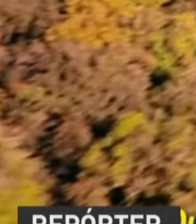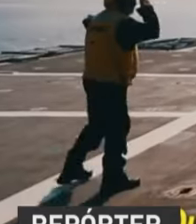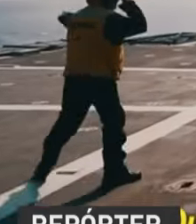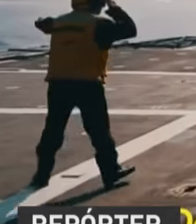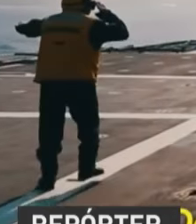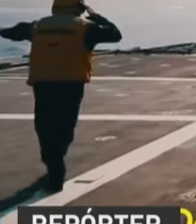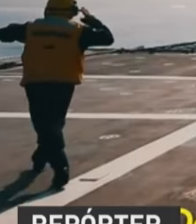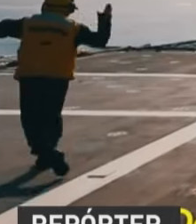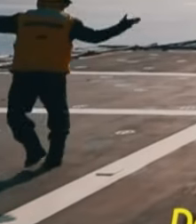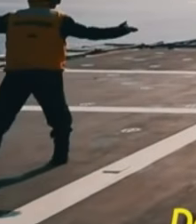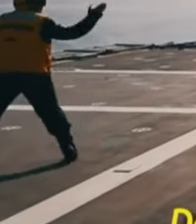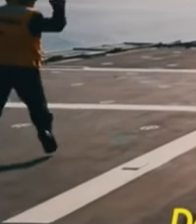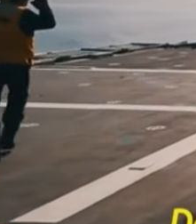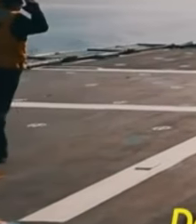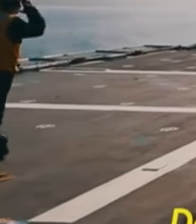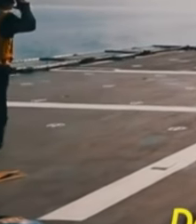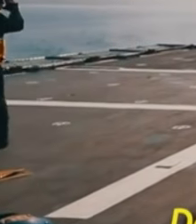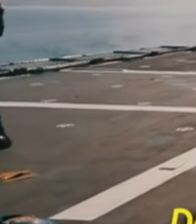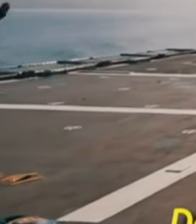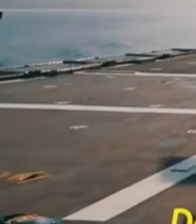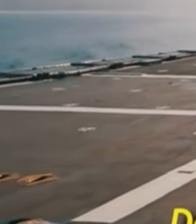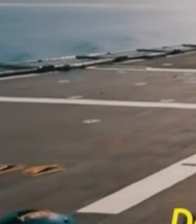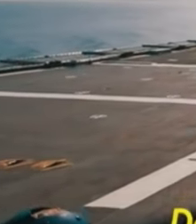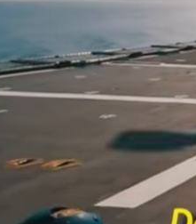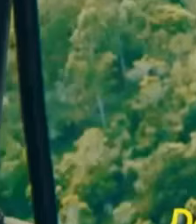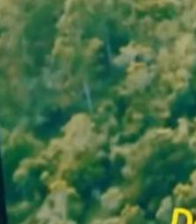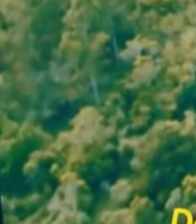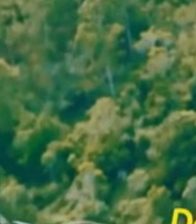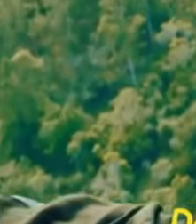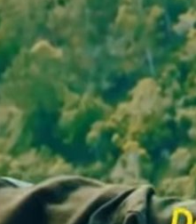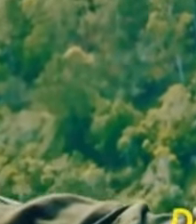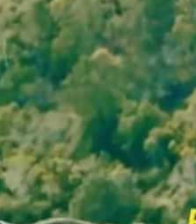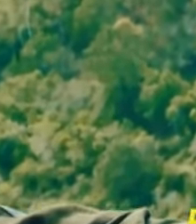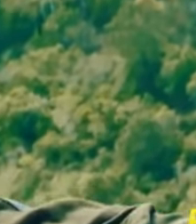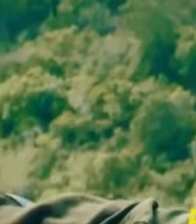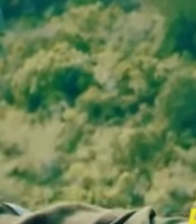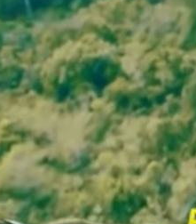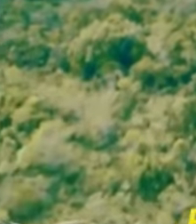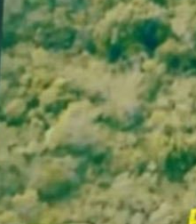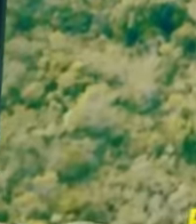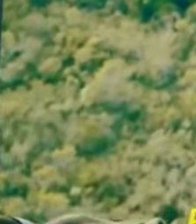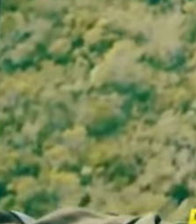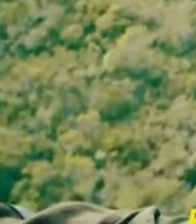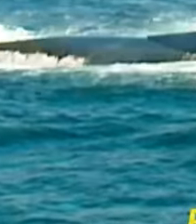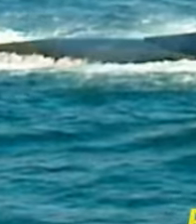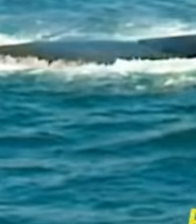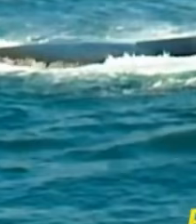do povo além de ser o porta voz da nação brasileira pelo mundo